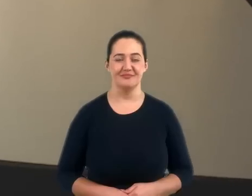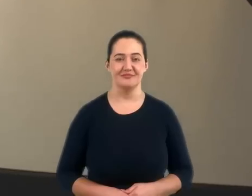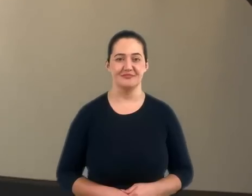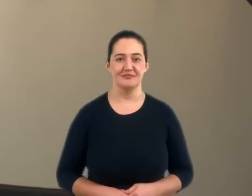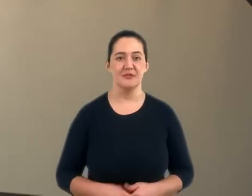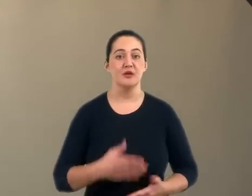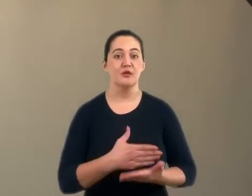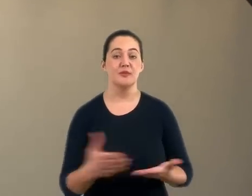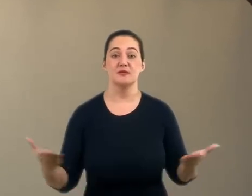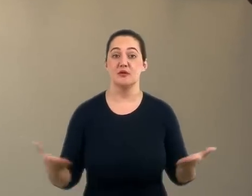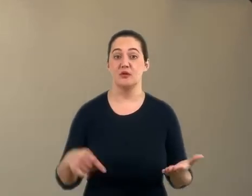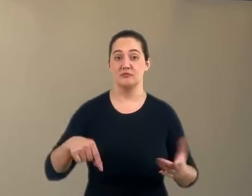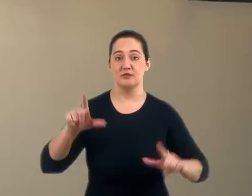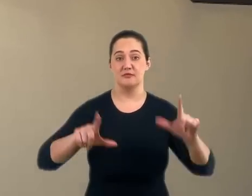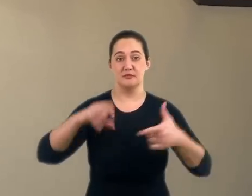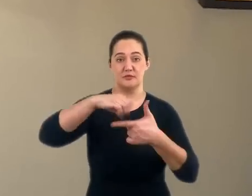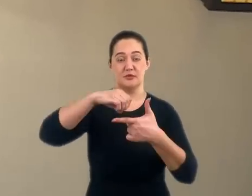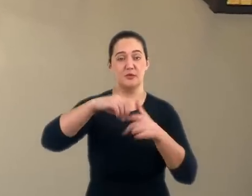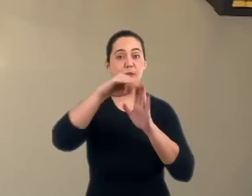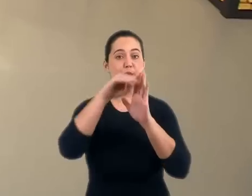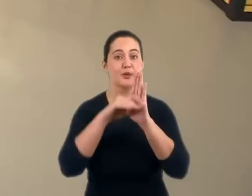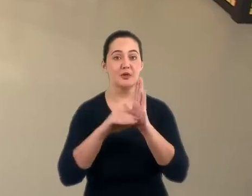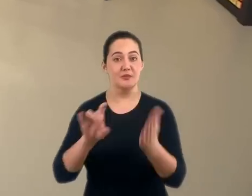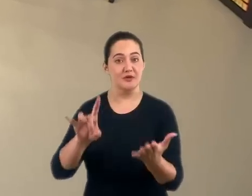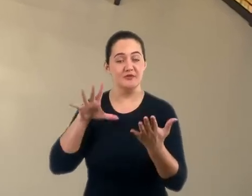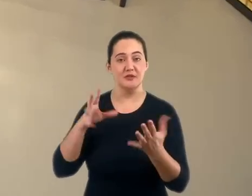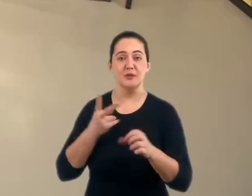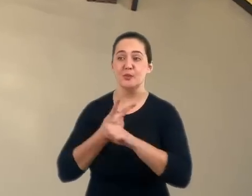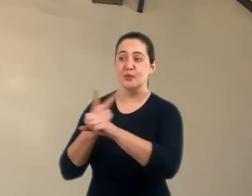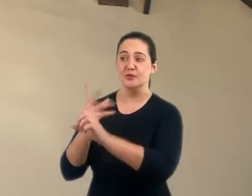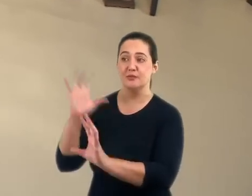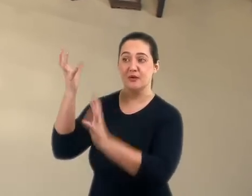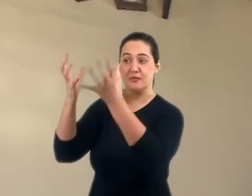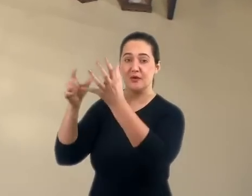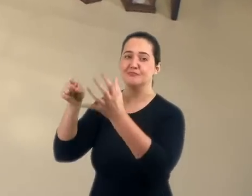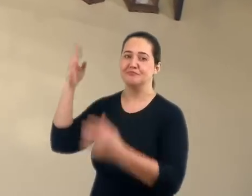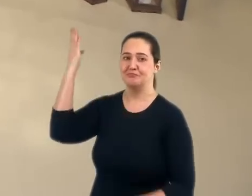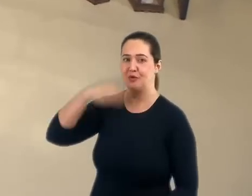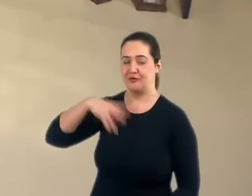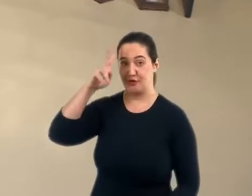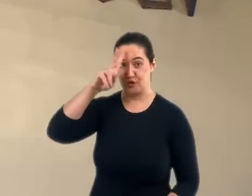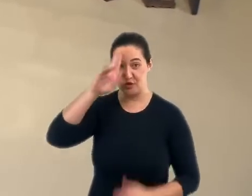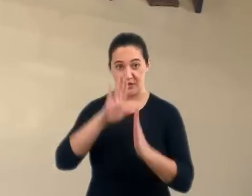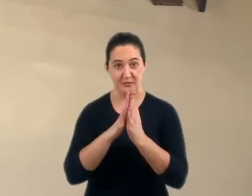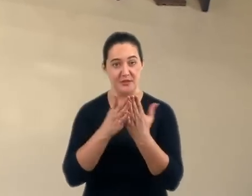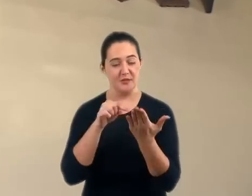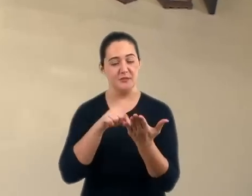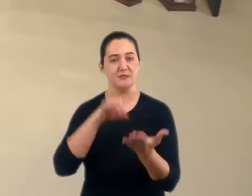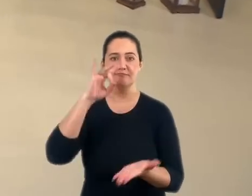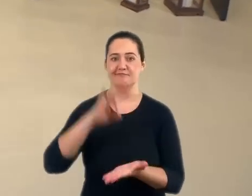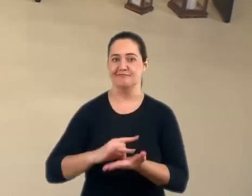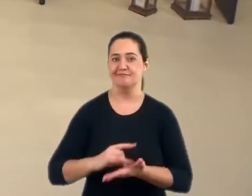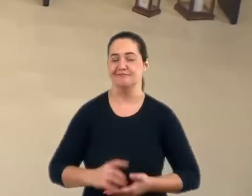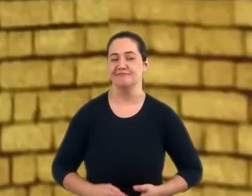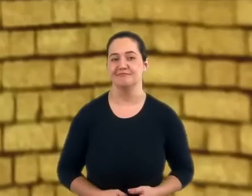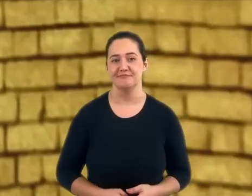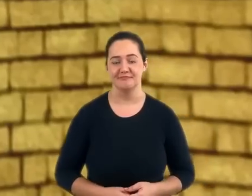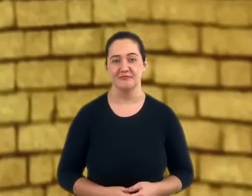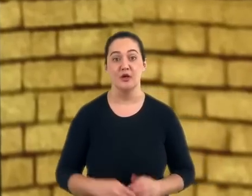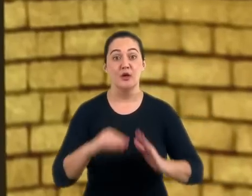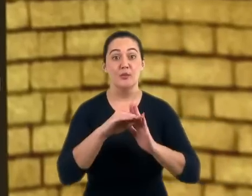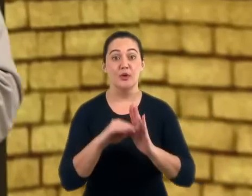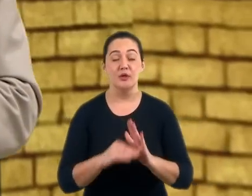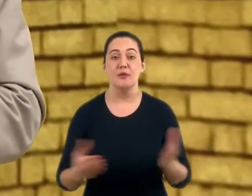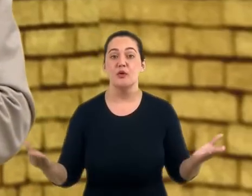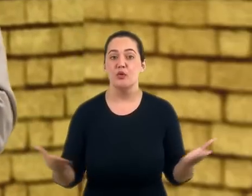Começa agora pela TV Novo Tempo mais um programa Evidências na busca de fatos que comprovem a veracidade histórica da Bíblia Sagrada. No